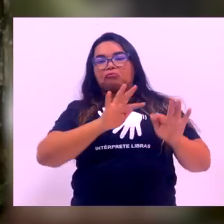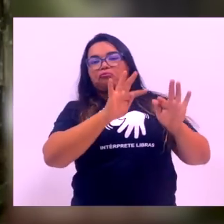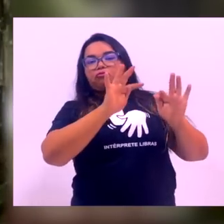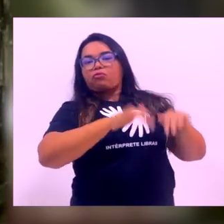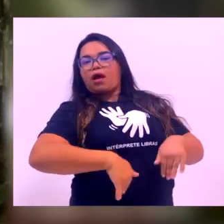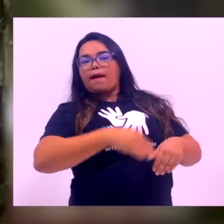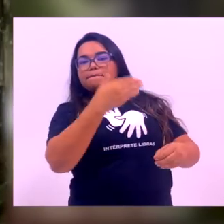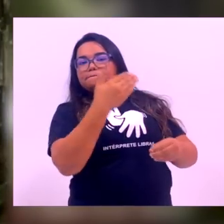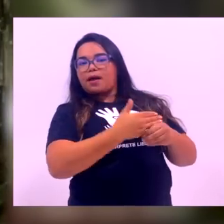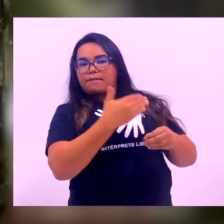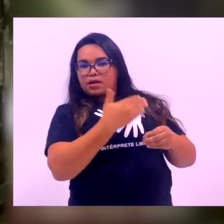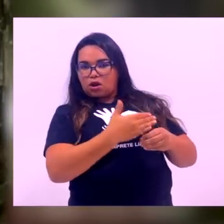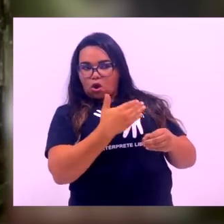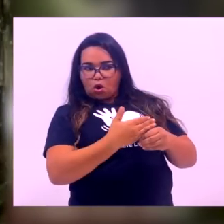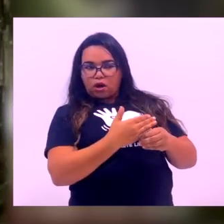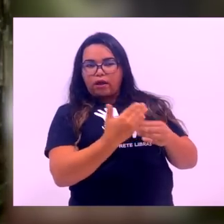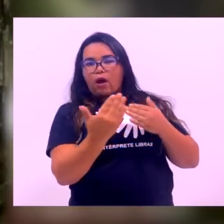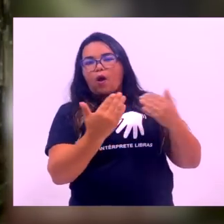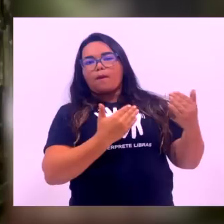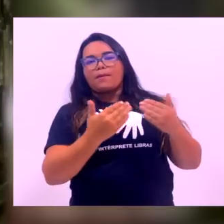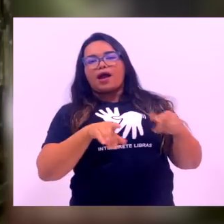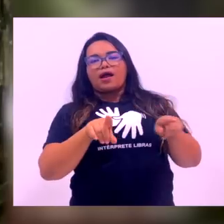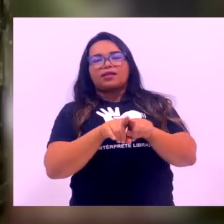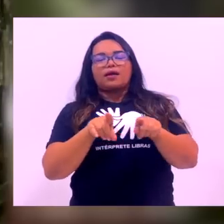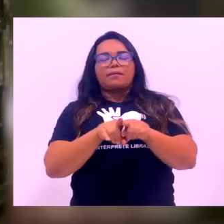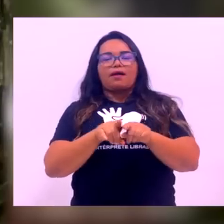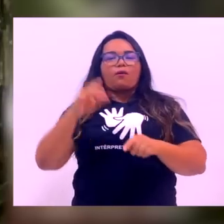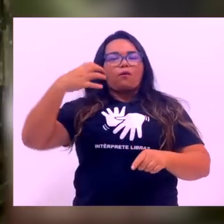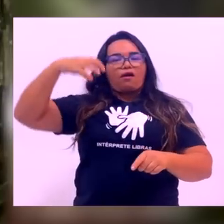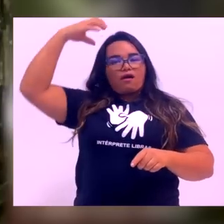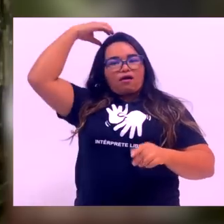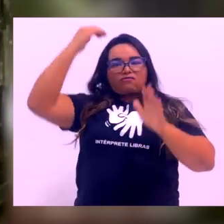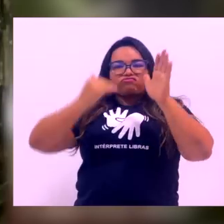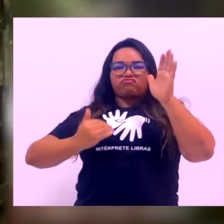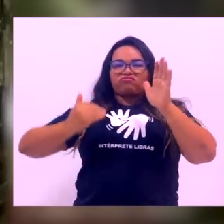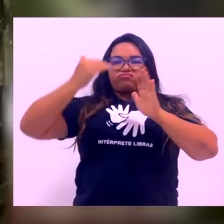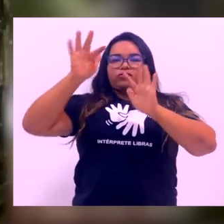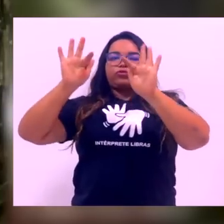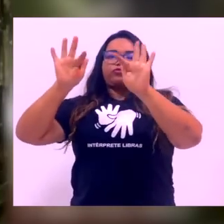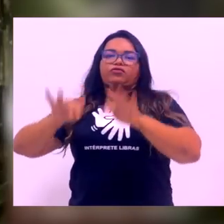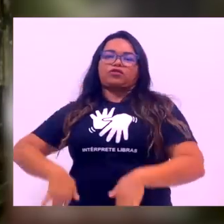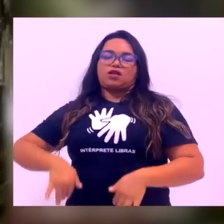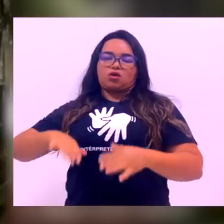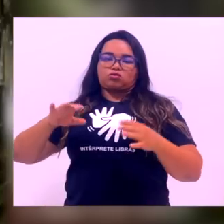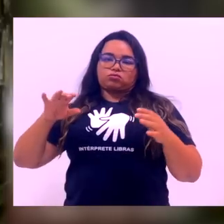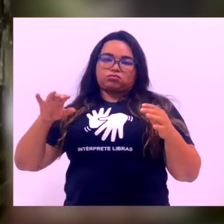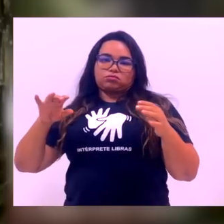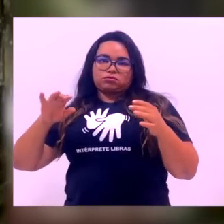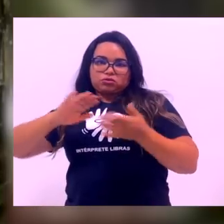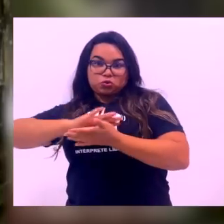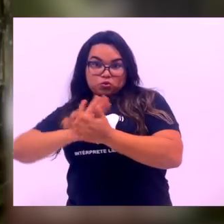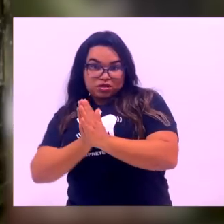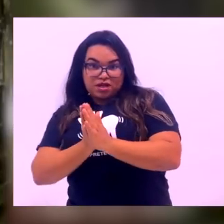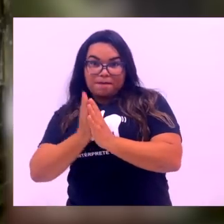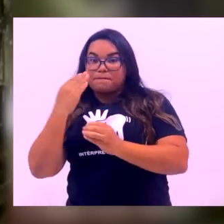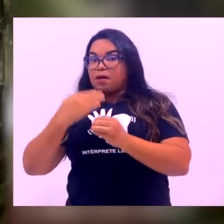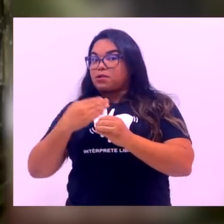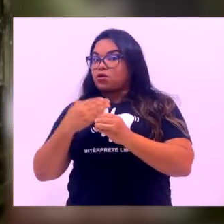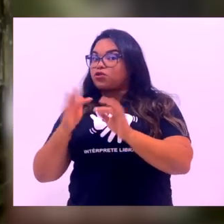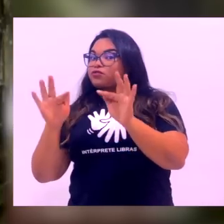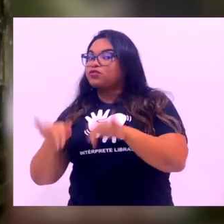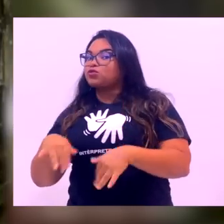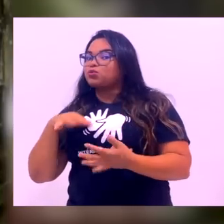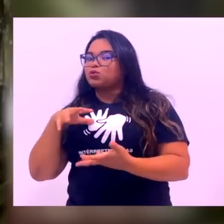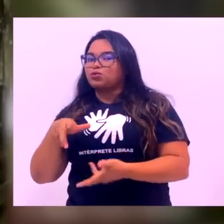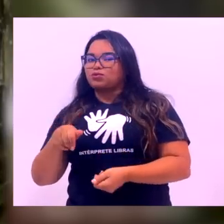usado como tipologia do grande rei, que virá e trará um fim para a Babilônia dos últimos dias. É